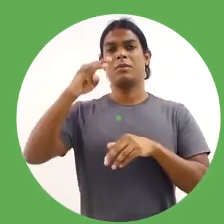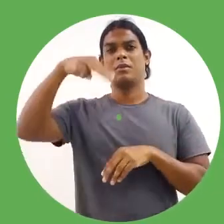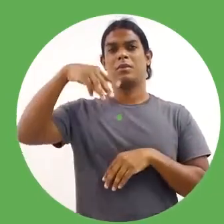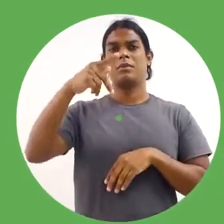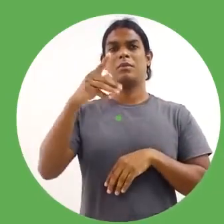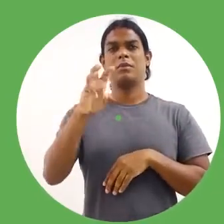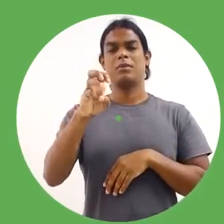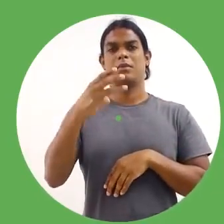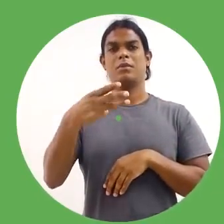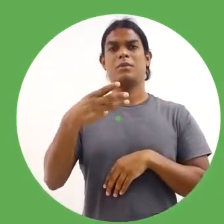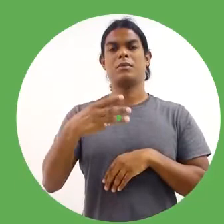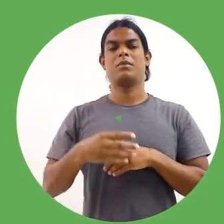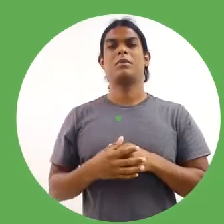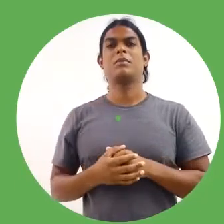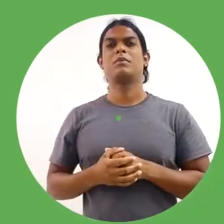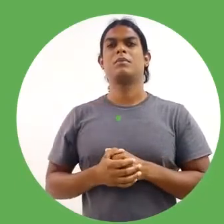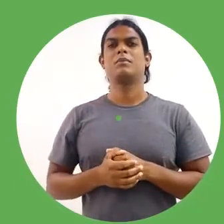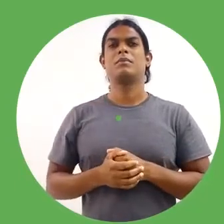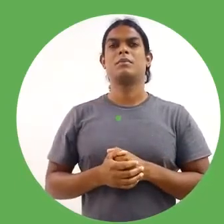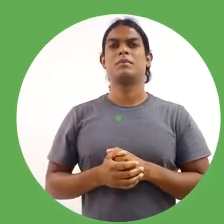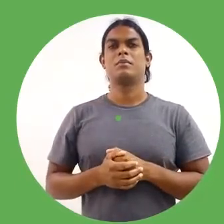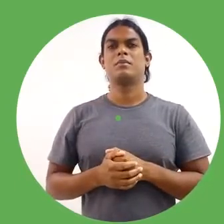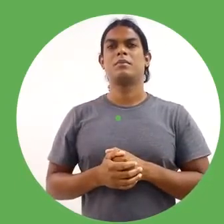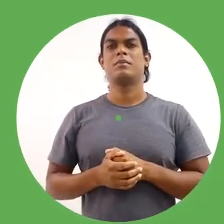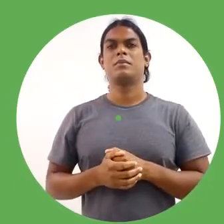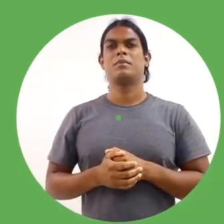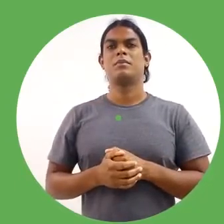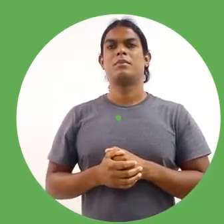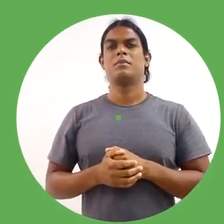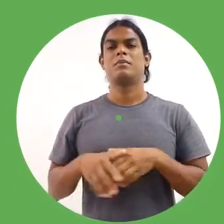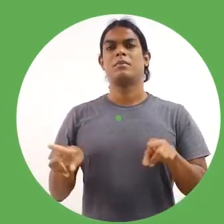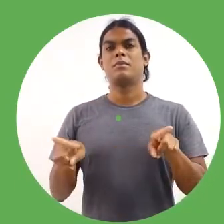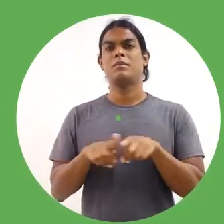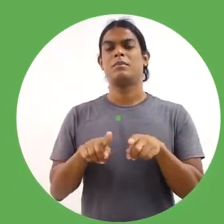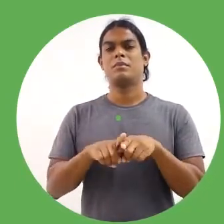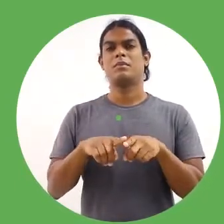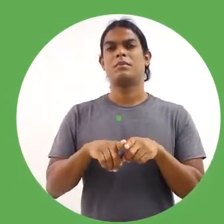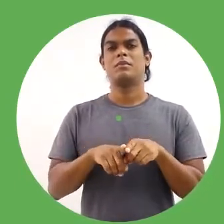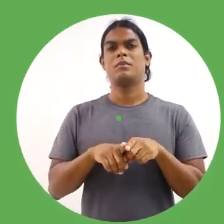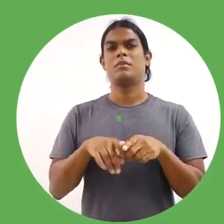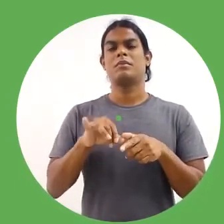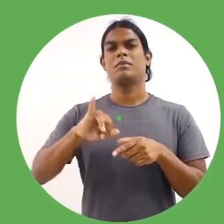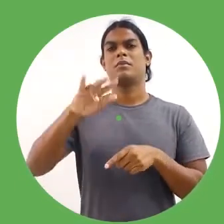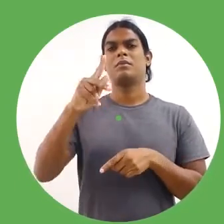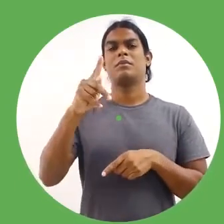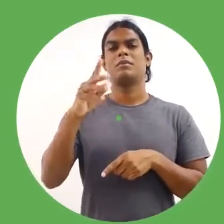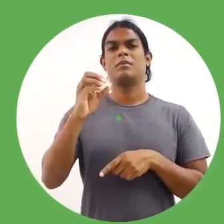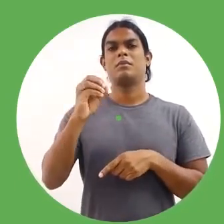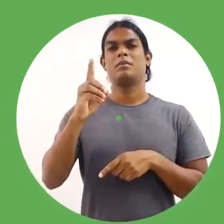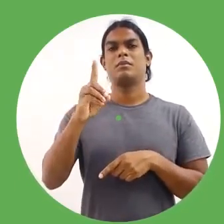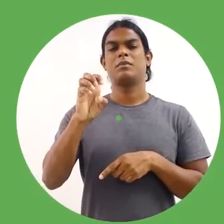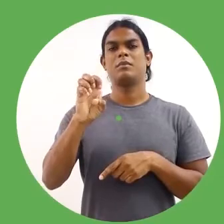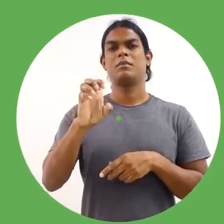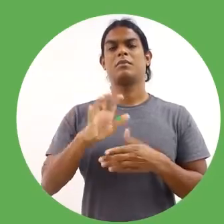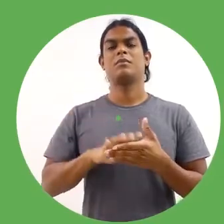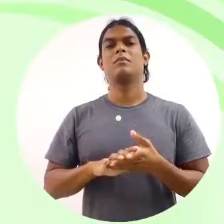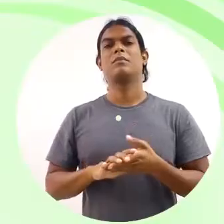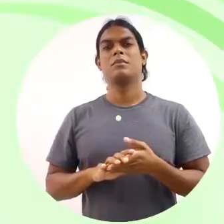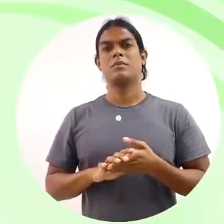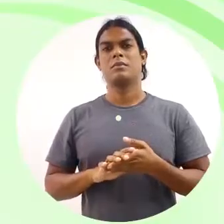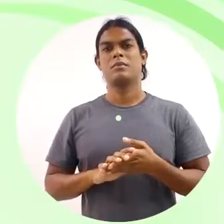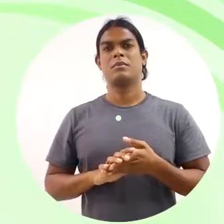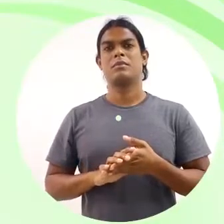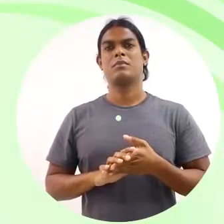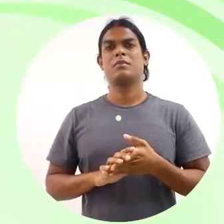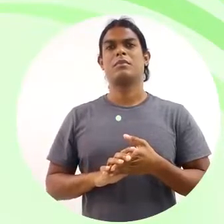pelo podcasting. Esse termo tem a junção do iPod com o termo broadcast.